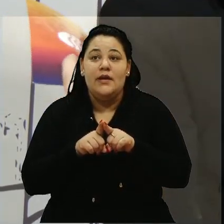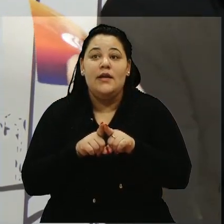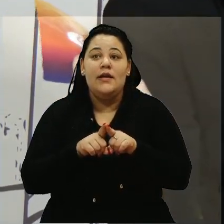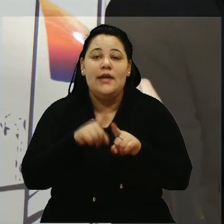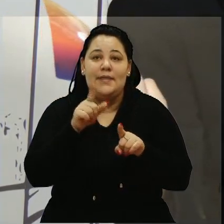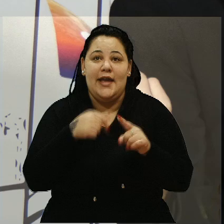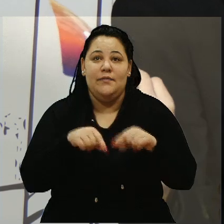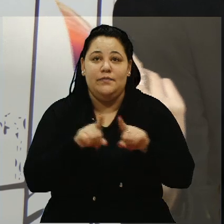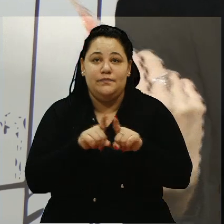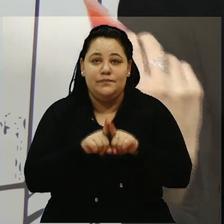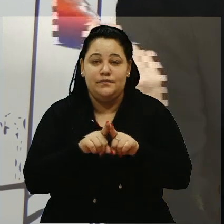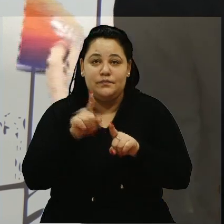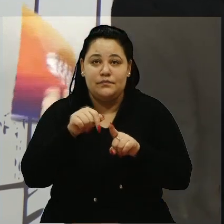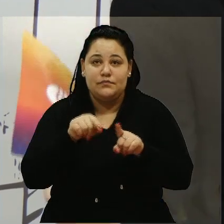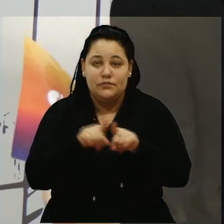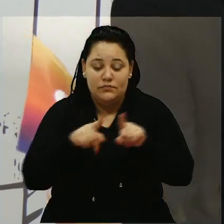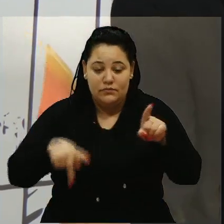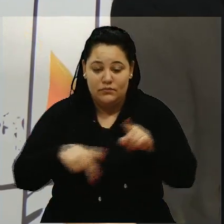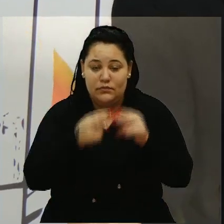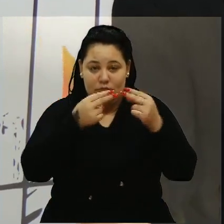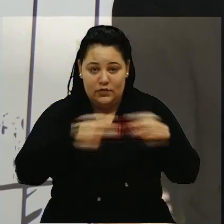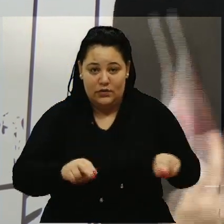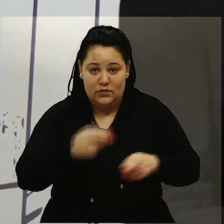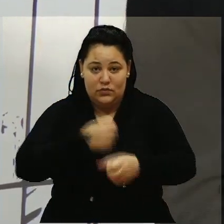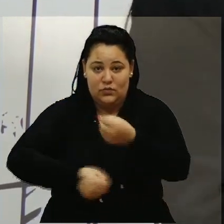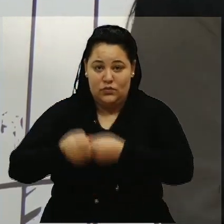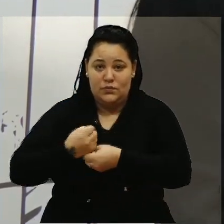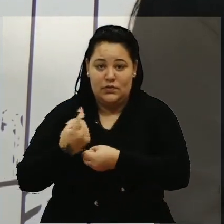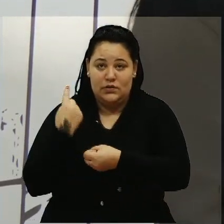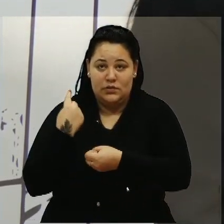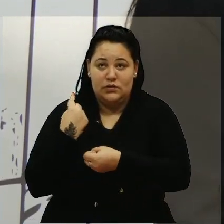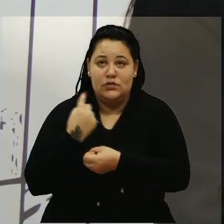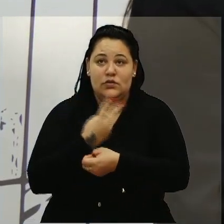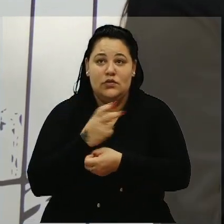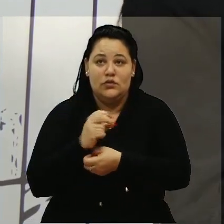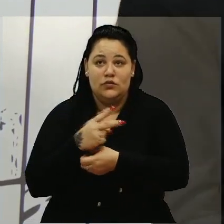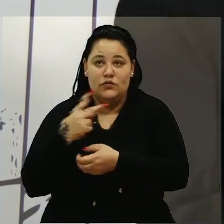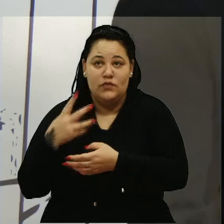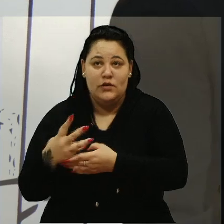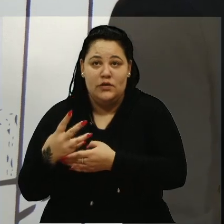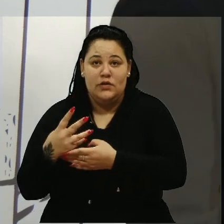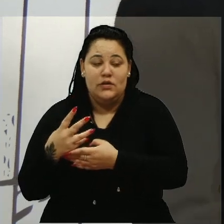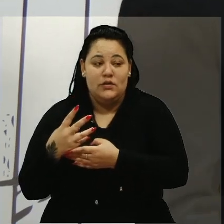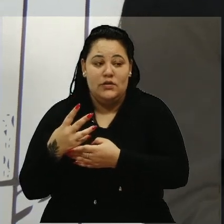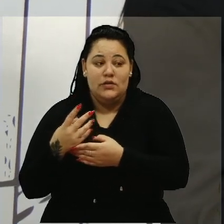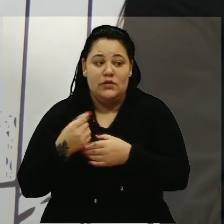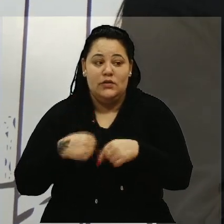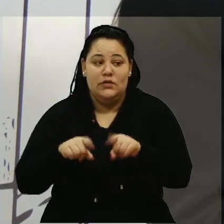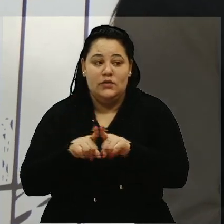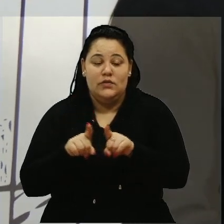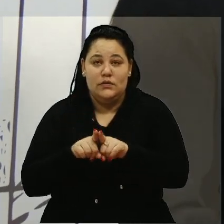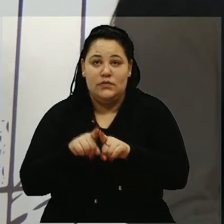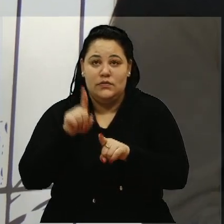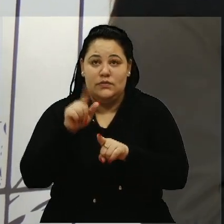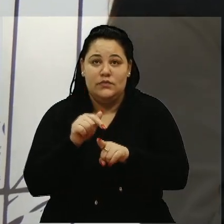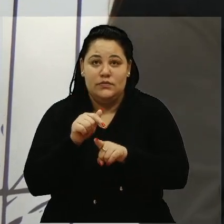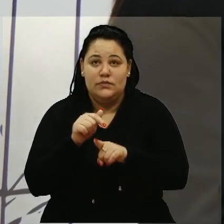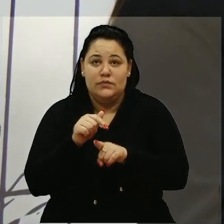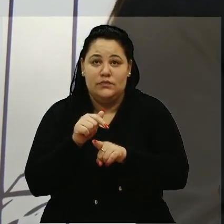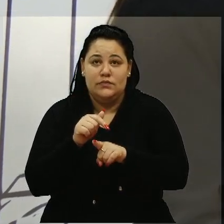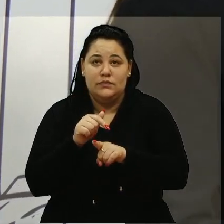inclusive o Cined foi inaugurado o ano passado, em 2024, já fechou as portas. Vamos falar um pouquinho sobre isso, porque não tem